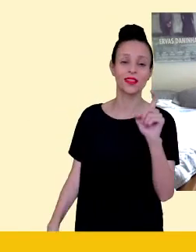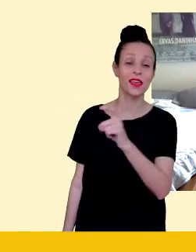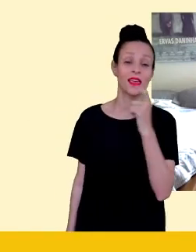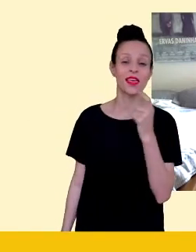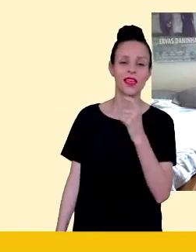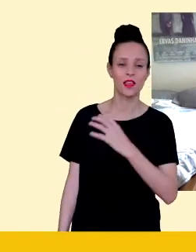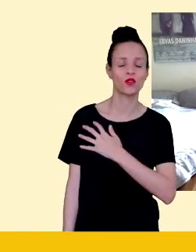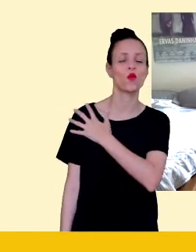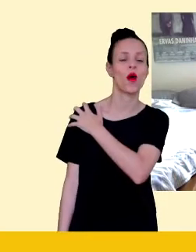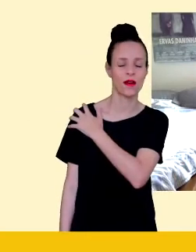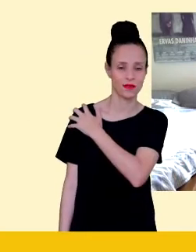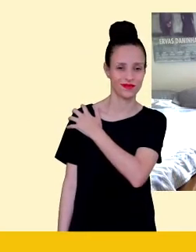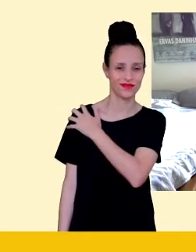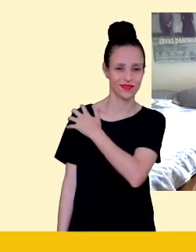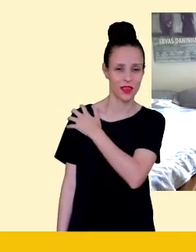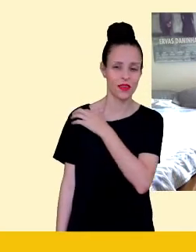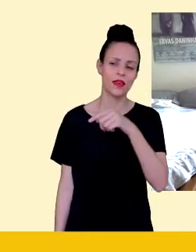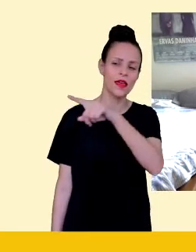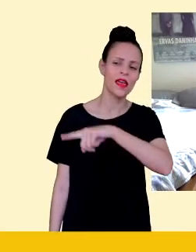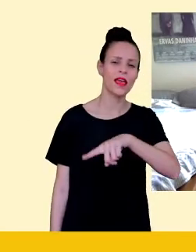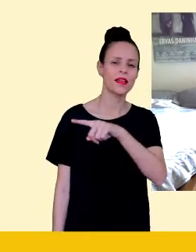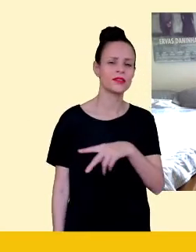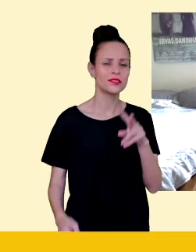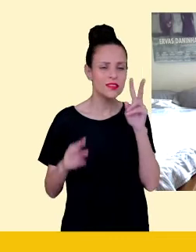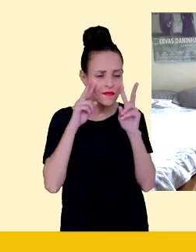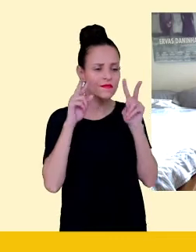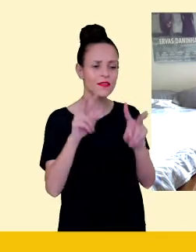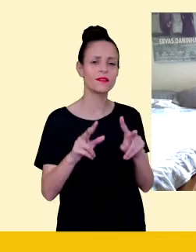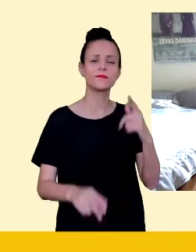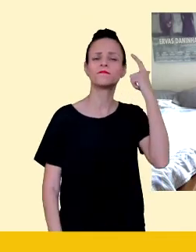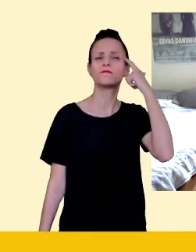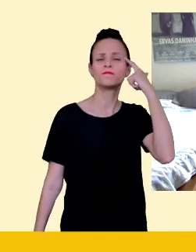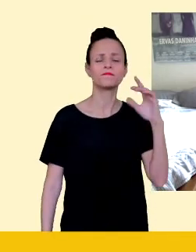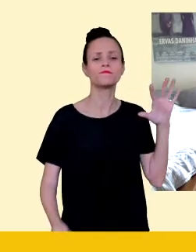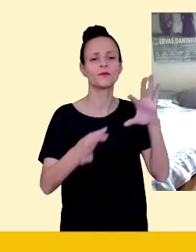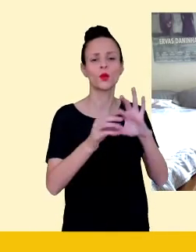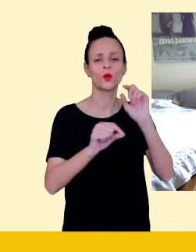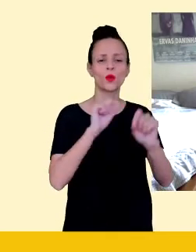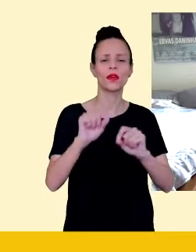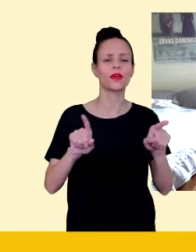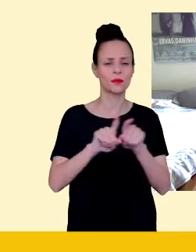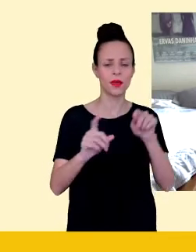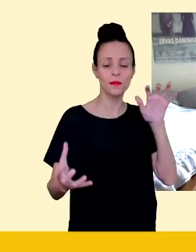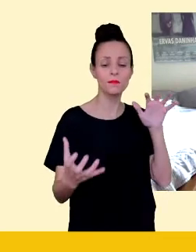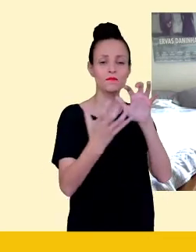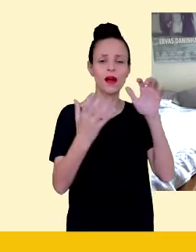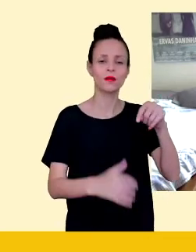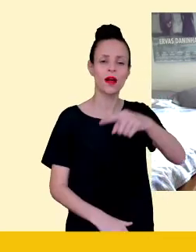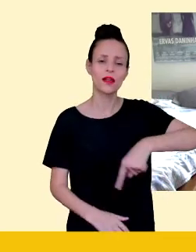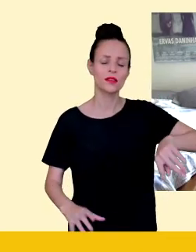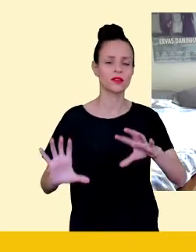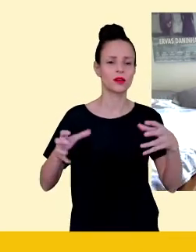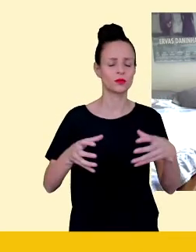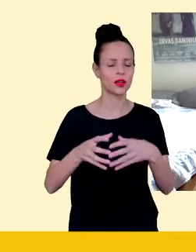ex-guardas, assim, do que elas foram suscitando e tendo como impacto na